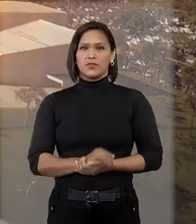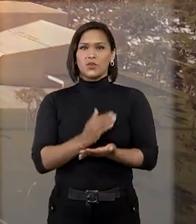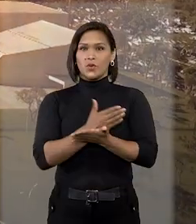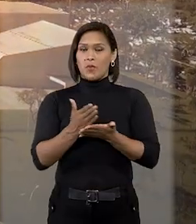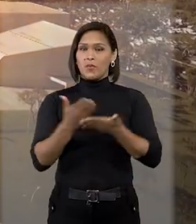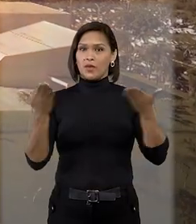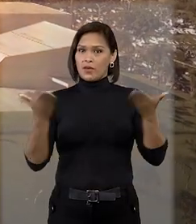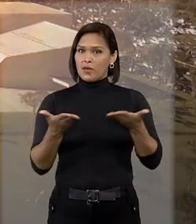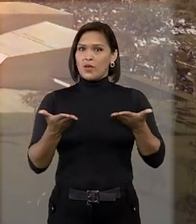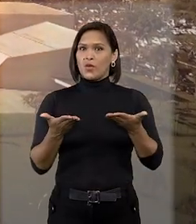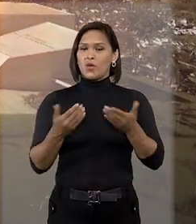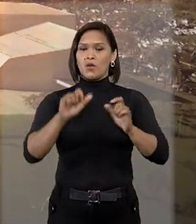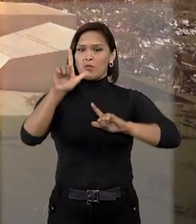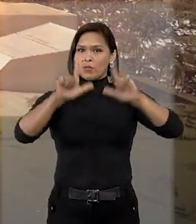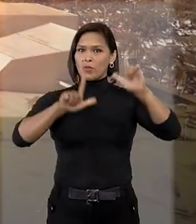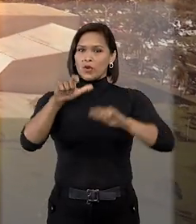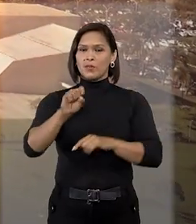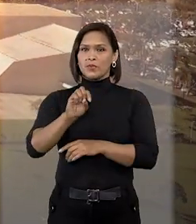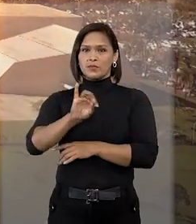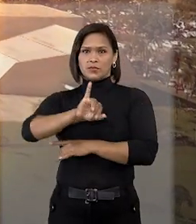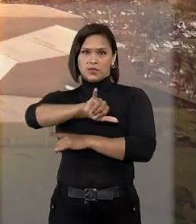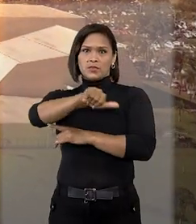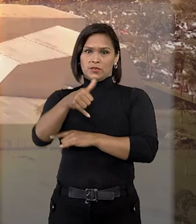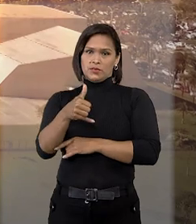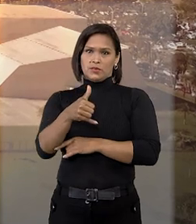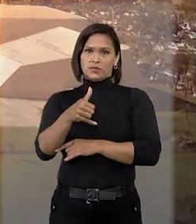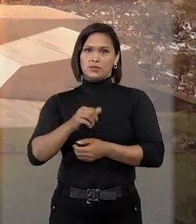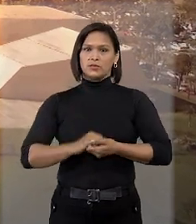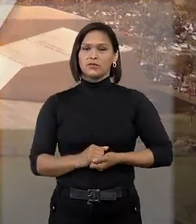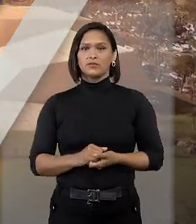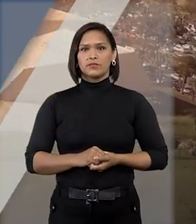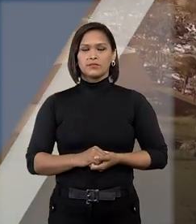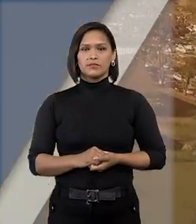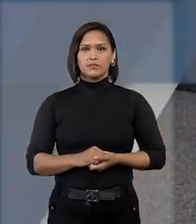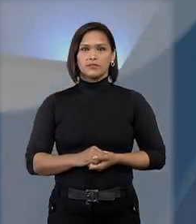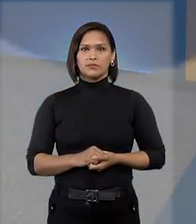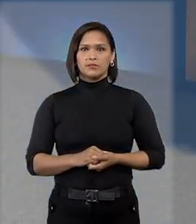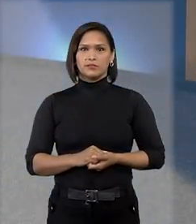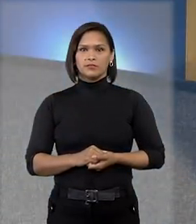Começa agora o programa do Superior Tribunal de Justiça.